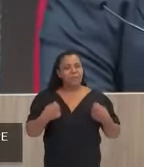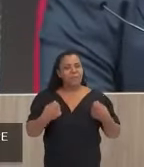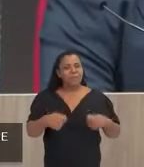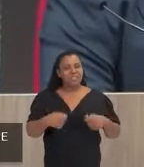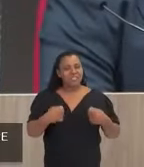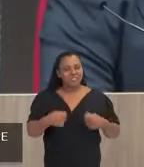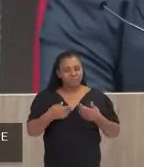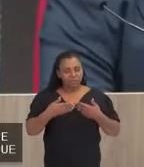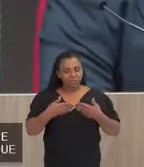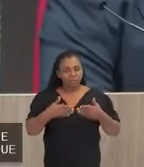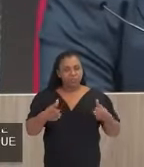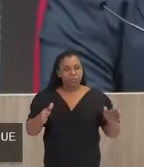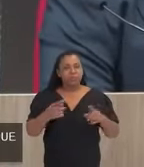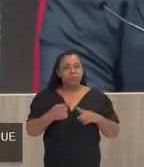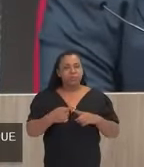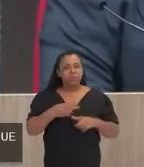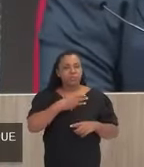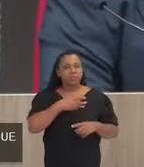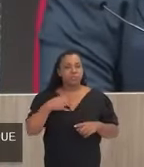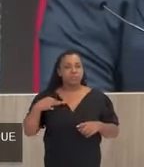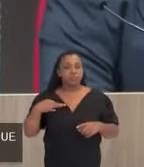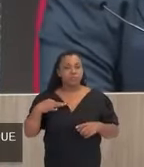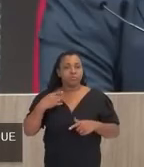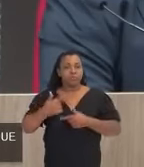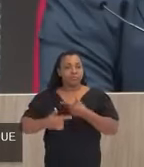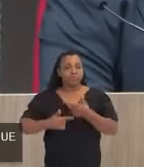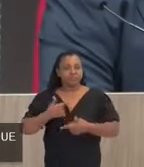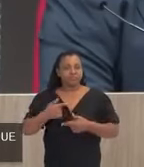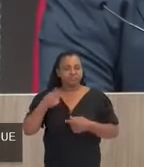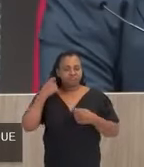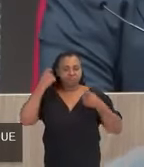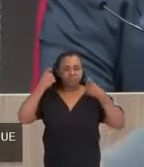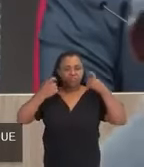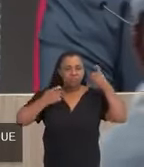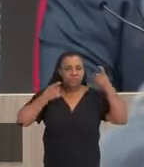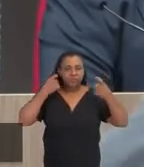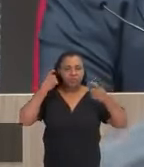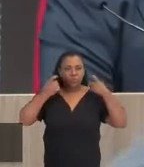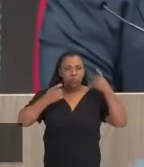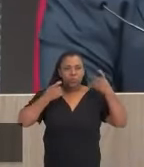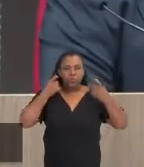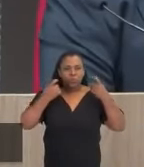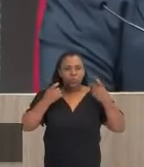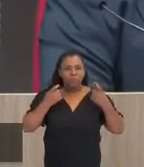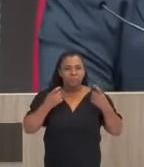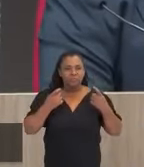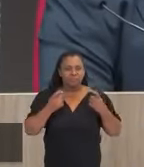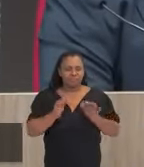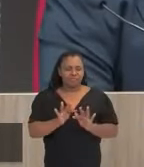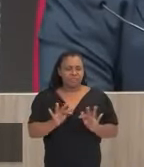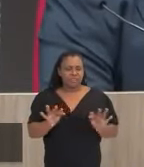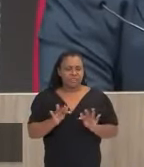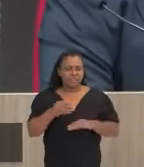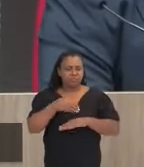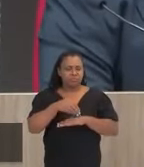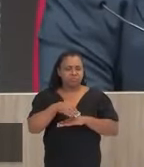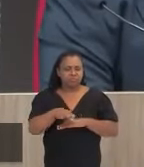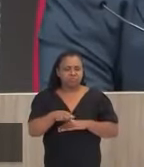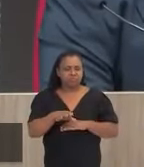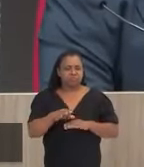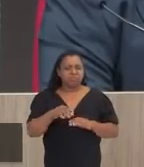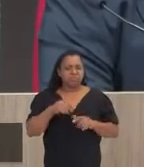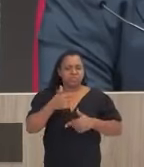abertura, porque o Ministério Público do Trabalho se preocupa demais, vou falar daqui de uma forma bem coloquial, demais com esse